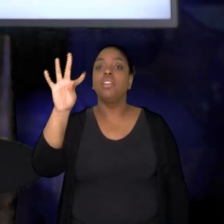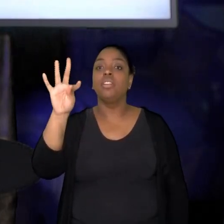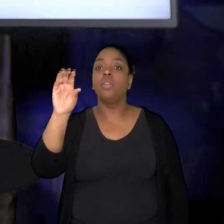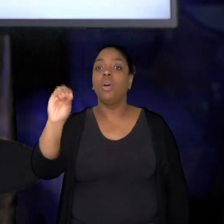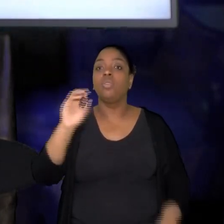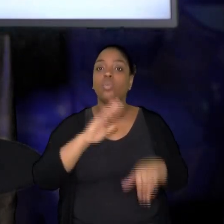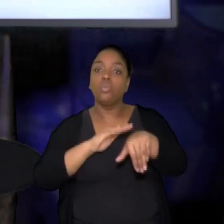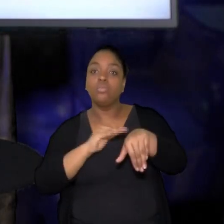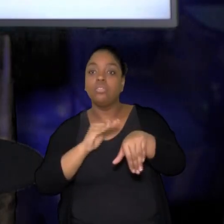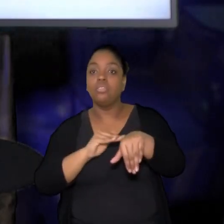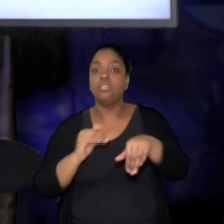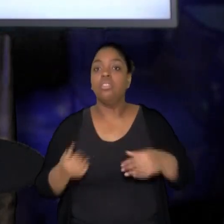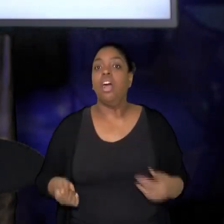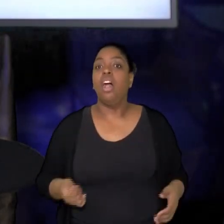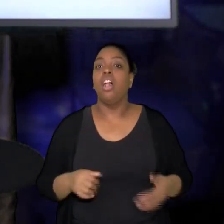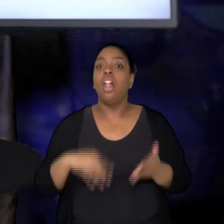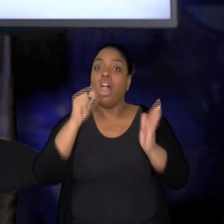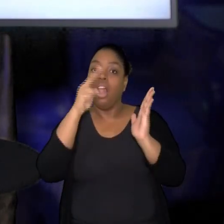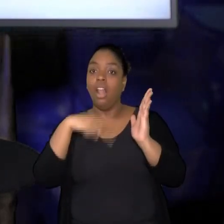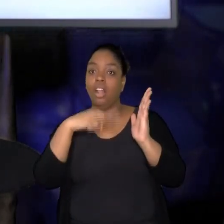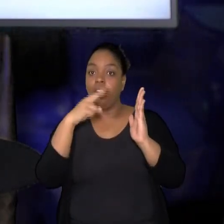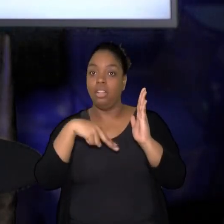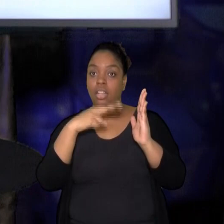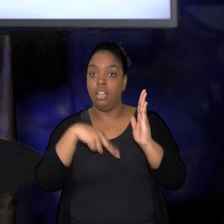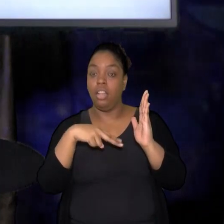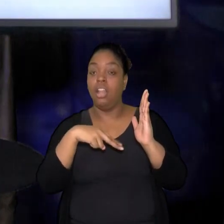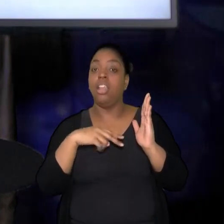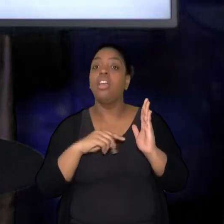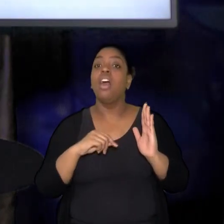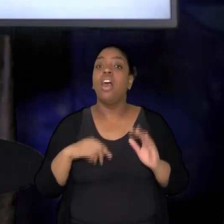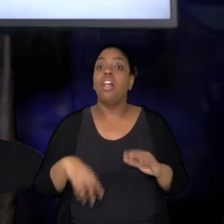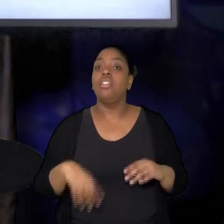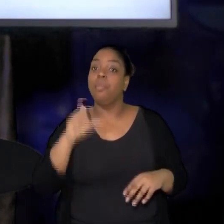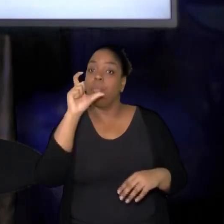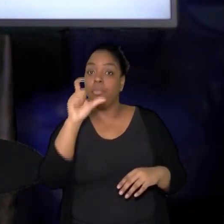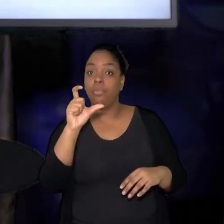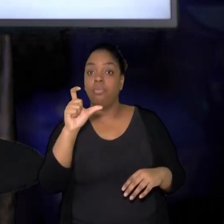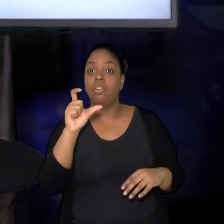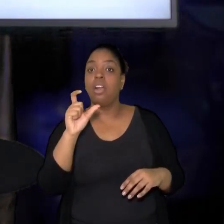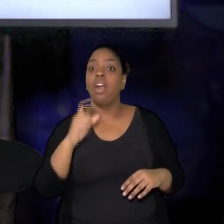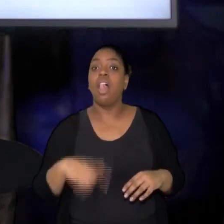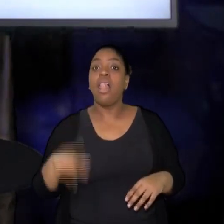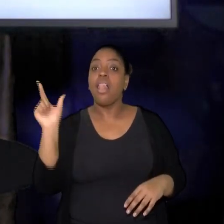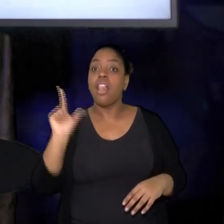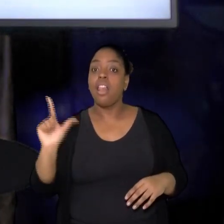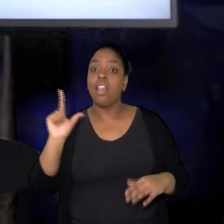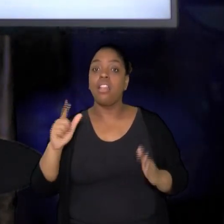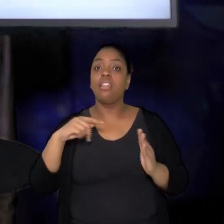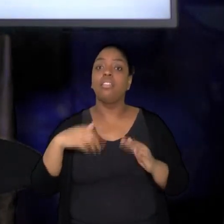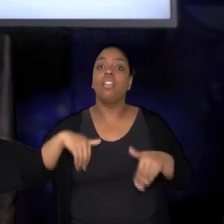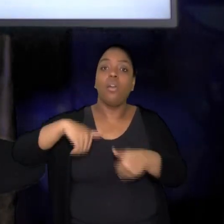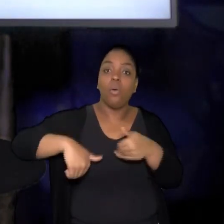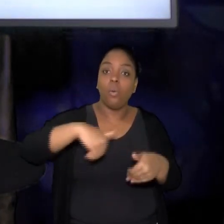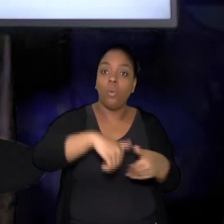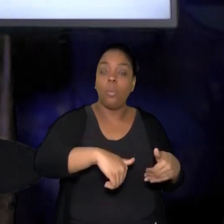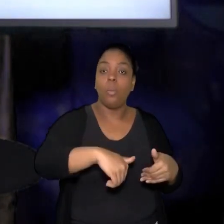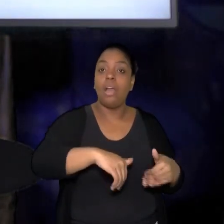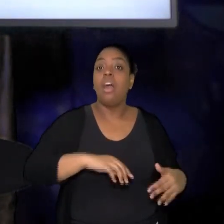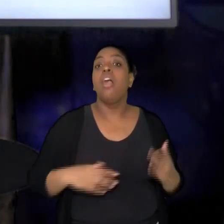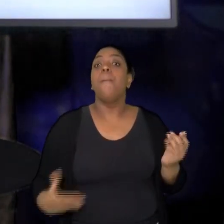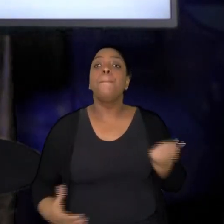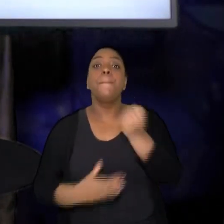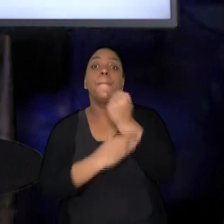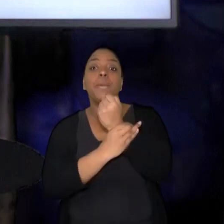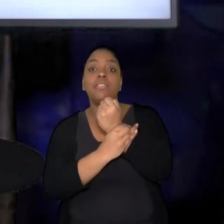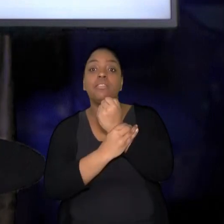Leia o trecho abaixo da lenda do Curupira e responda. Para defender a natureza,